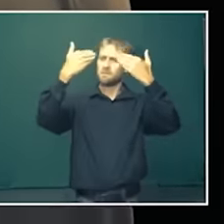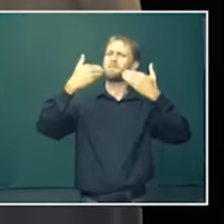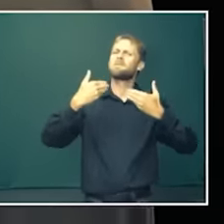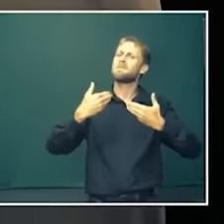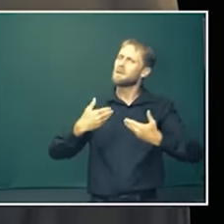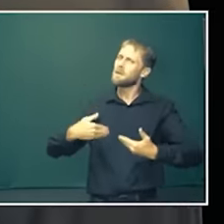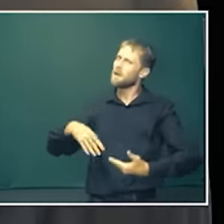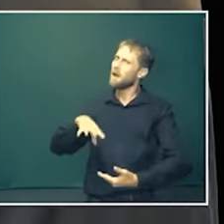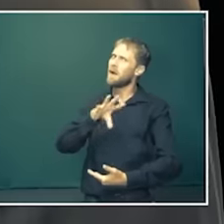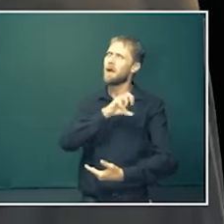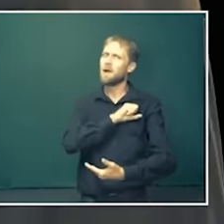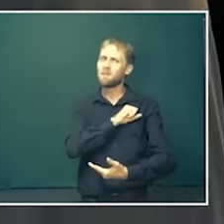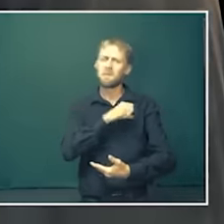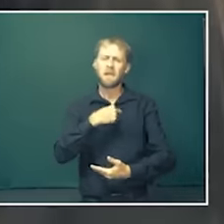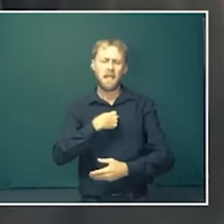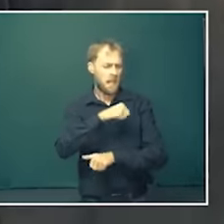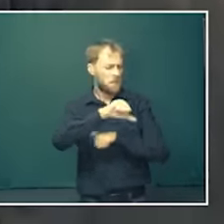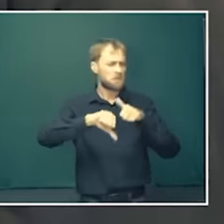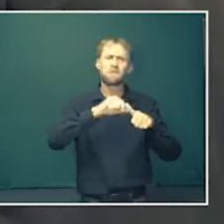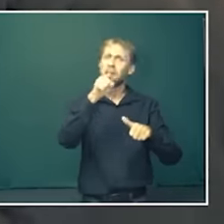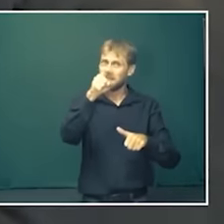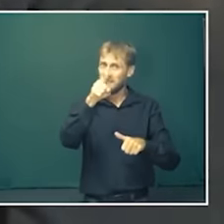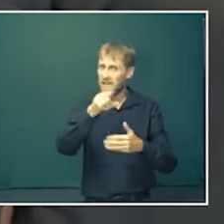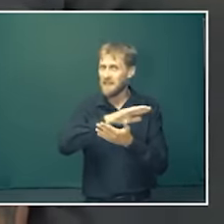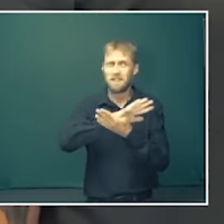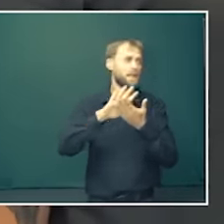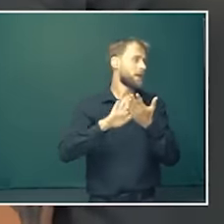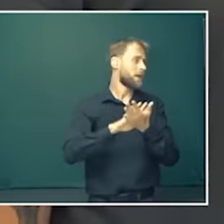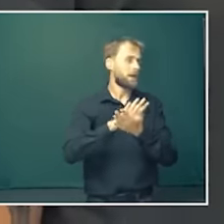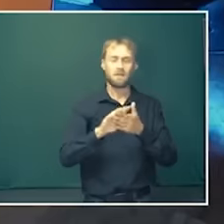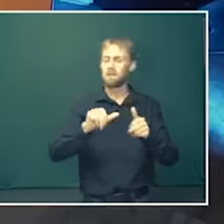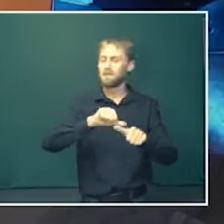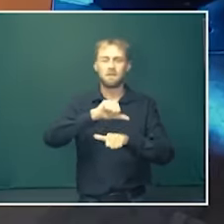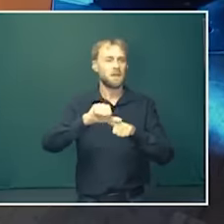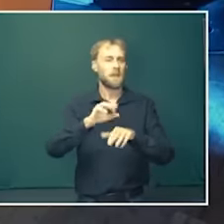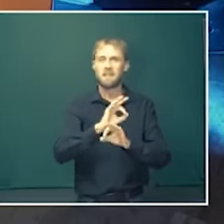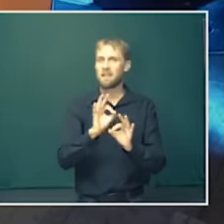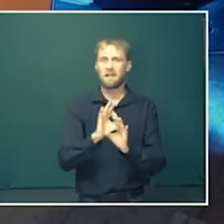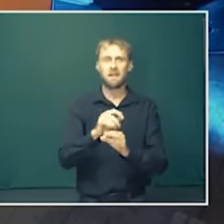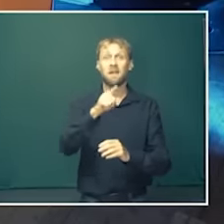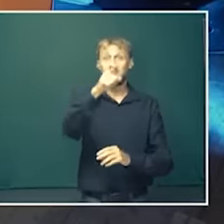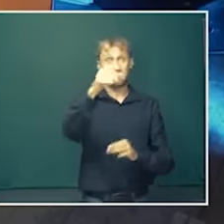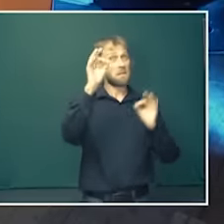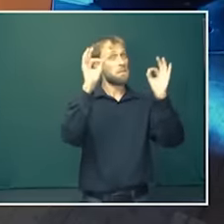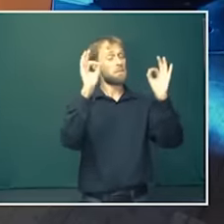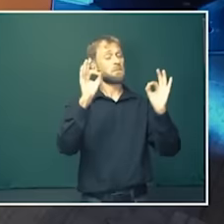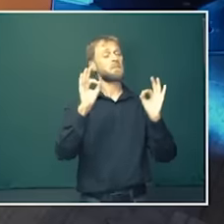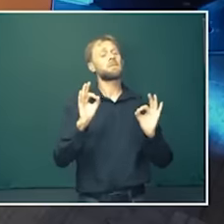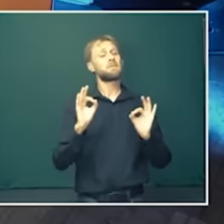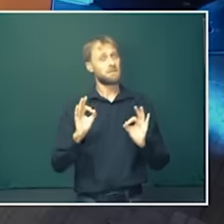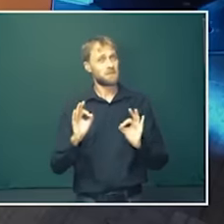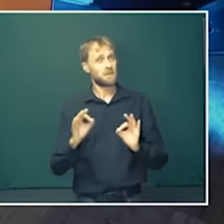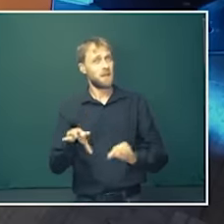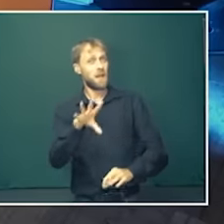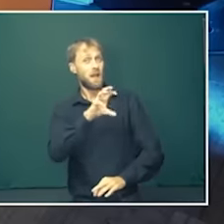frente. Saiba que eu não mudaria nada, nada em você. Quem ama sempre